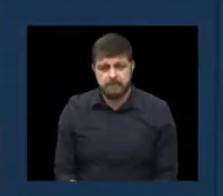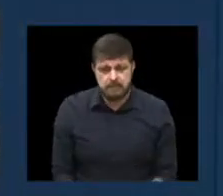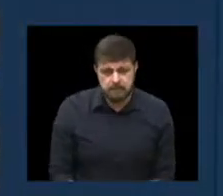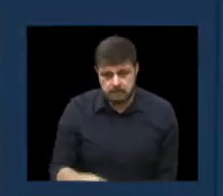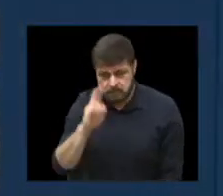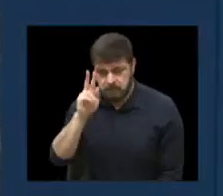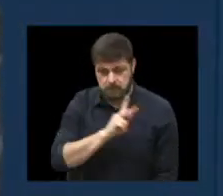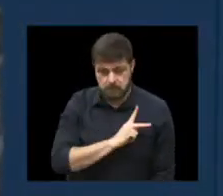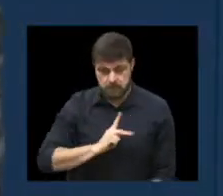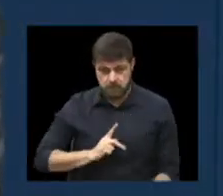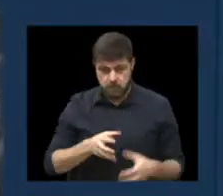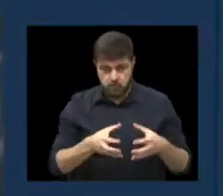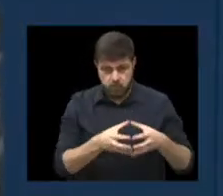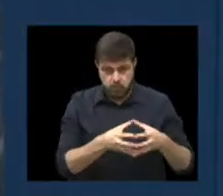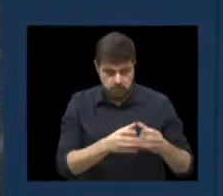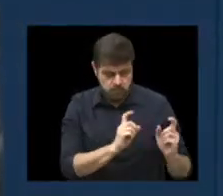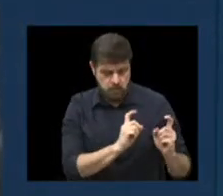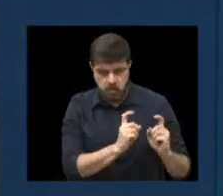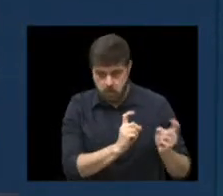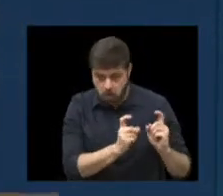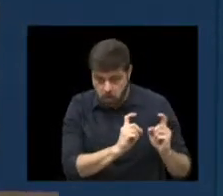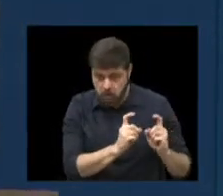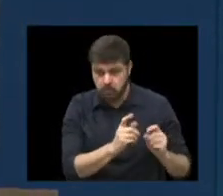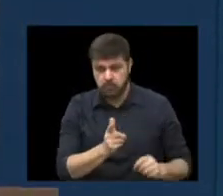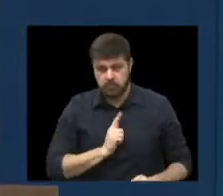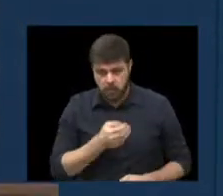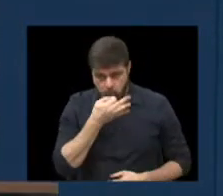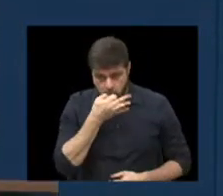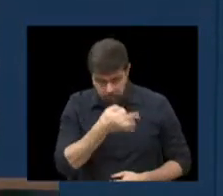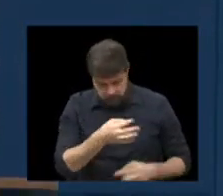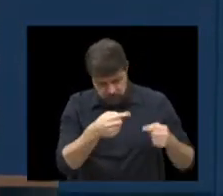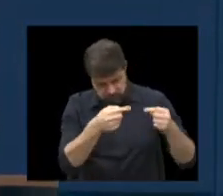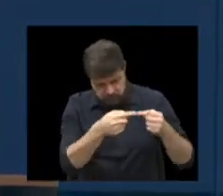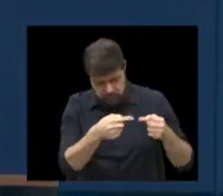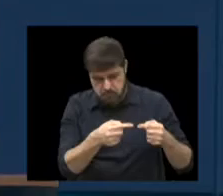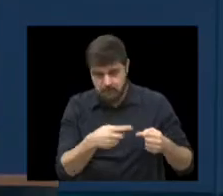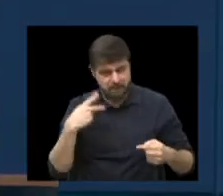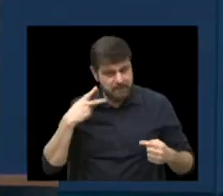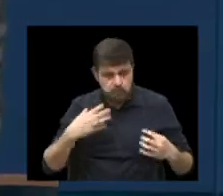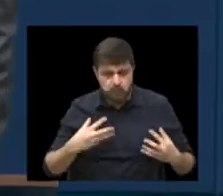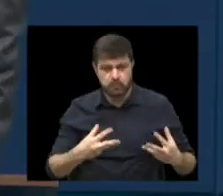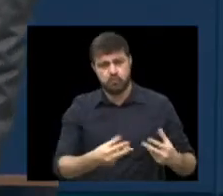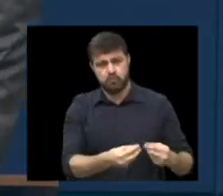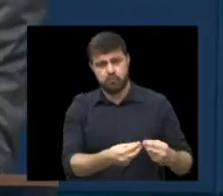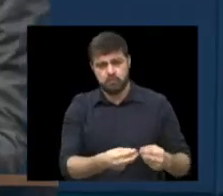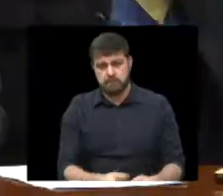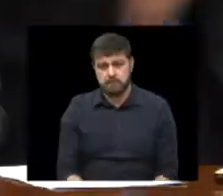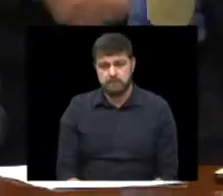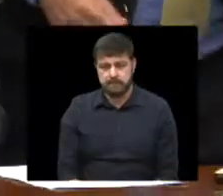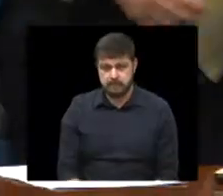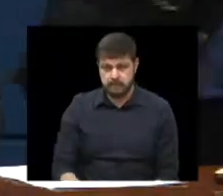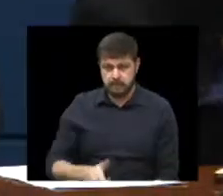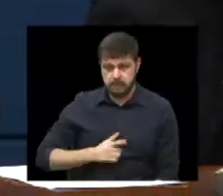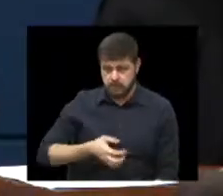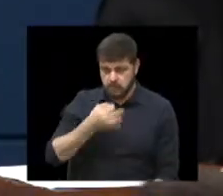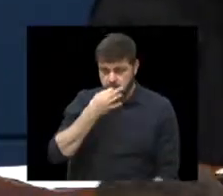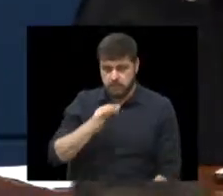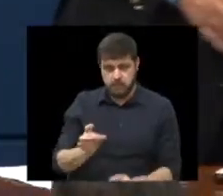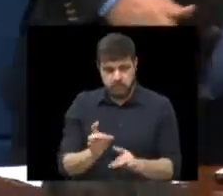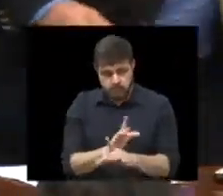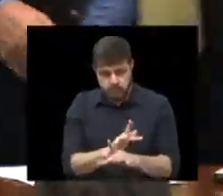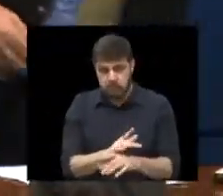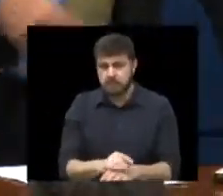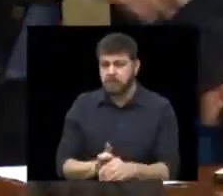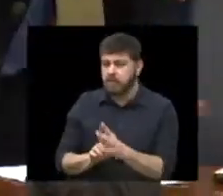Senhor presidente, a comissão se reuniu e exara parecer favorável por unanimidade. Com parecer favorável, consulto